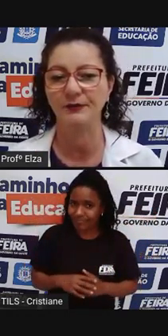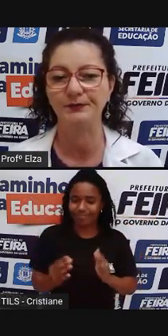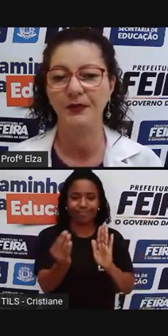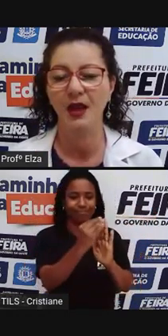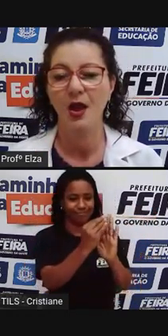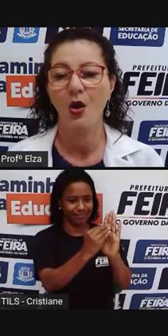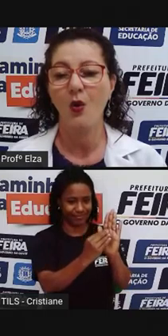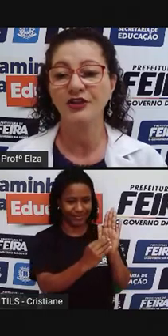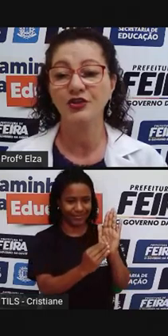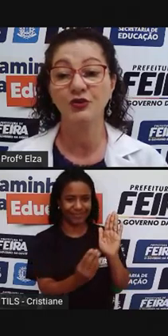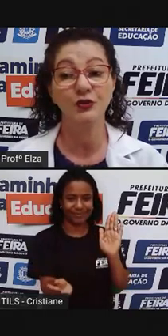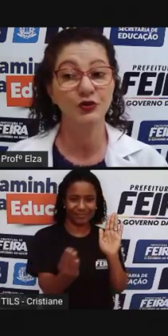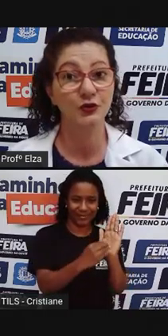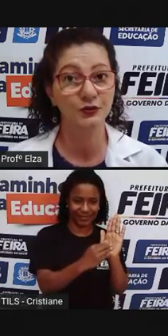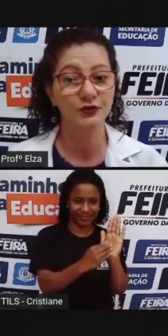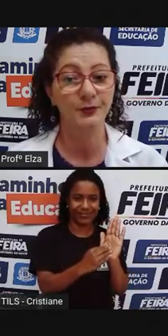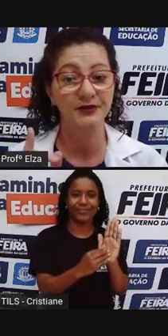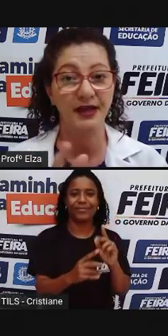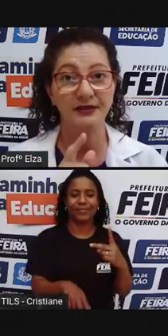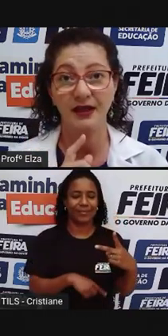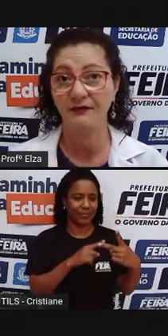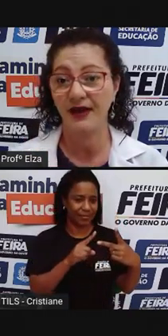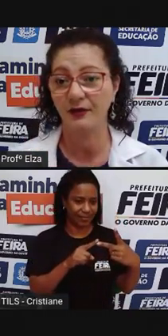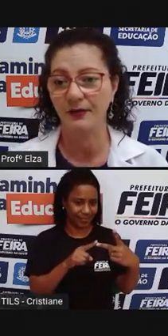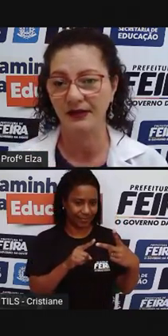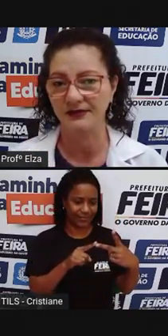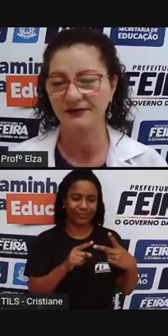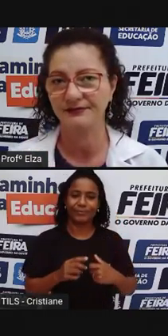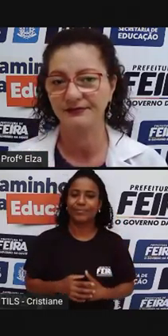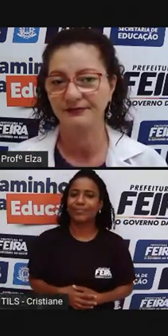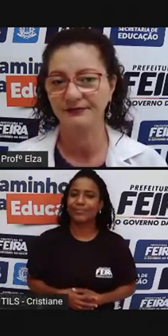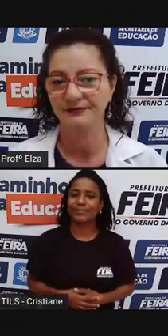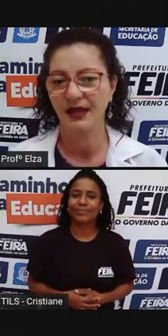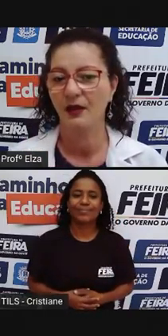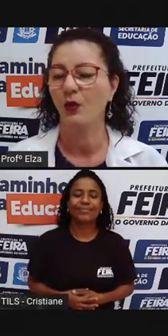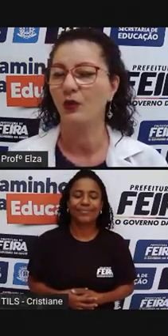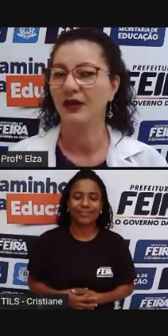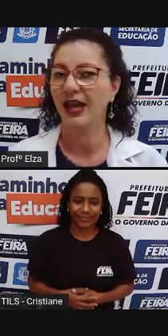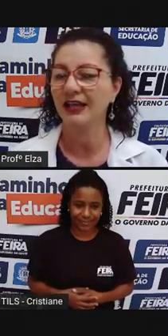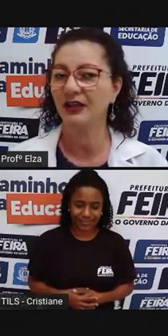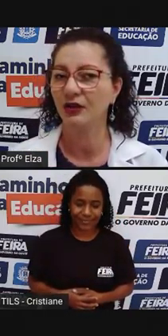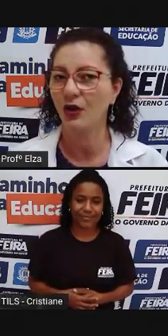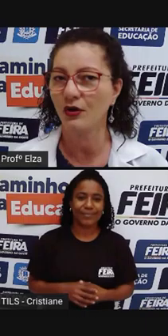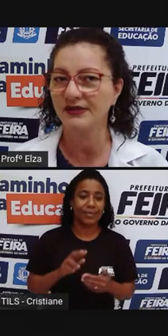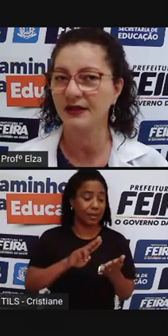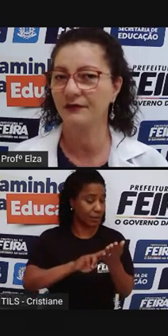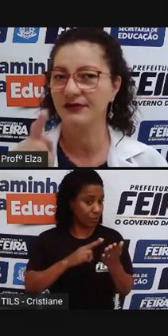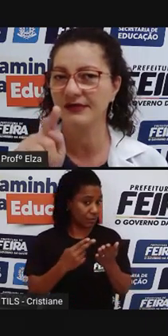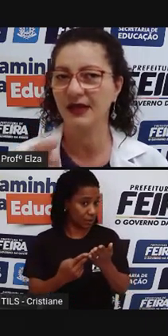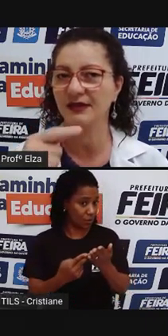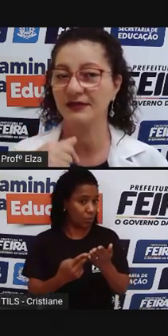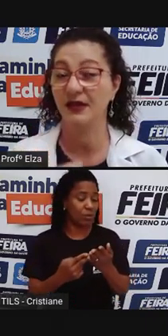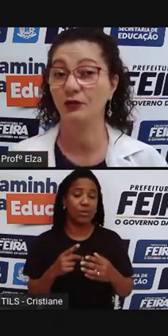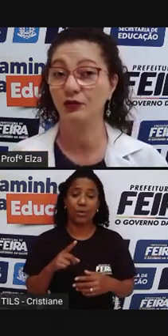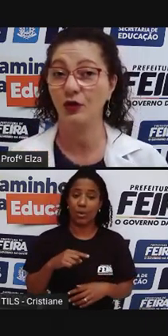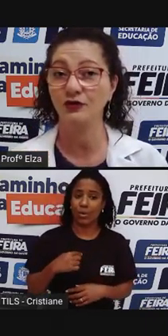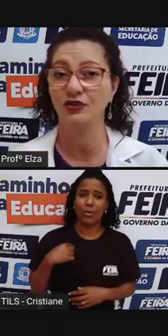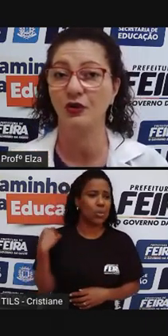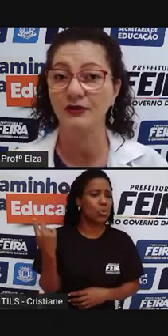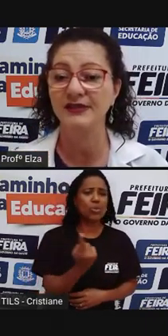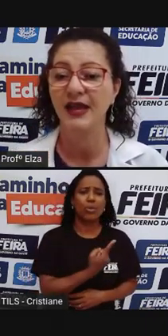caderno. What should you do to protect environment? O que é que nós, né, vocês e